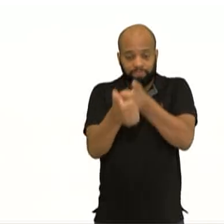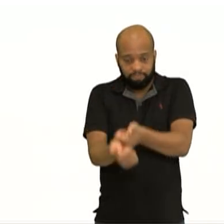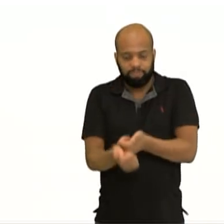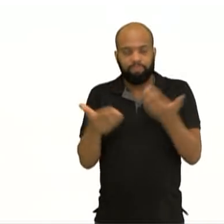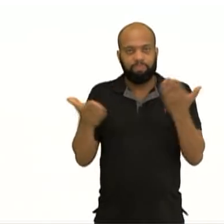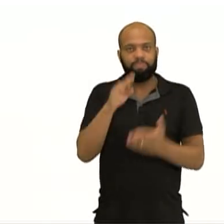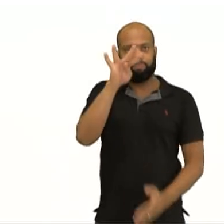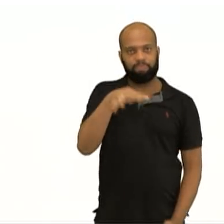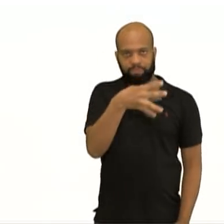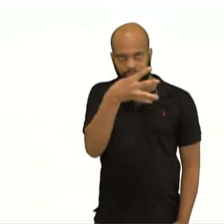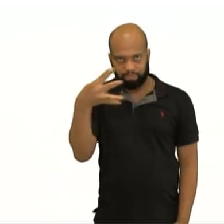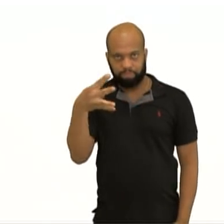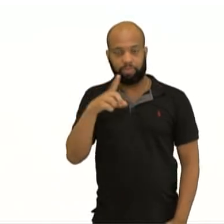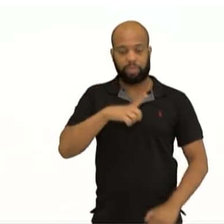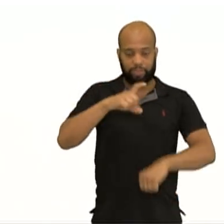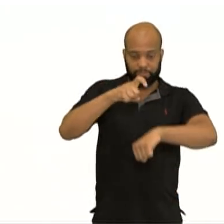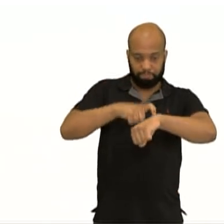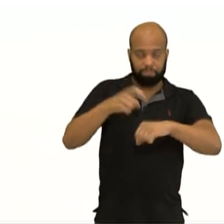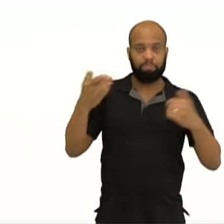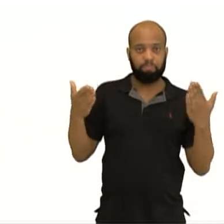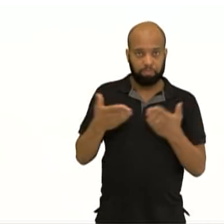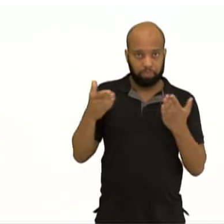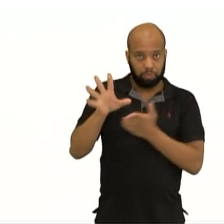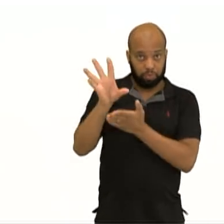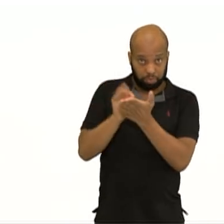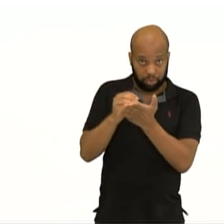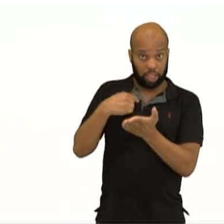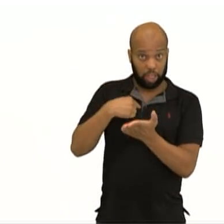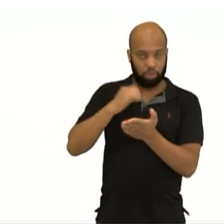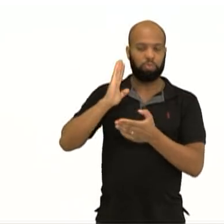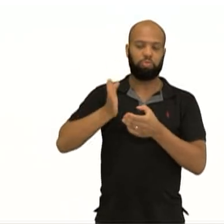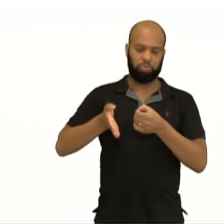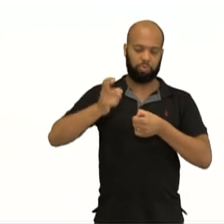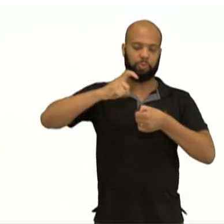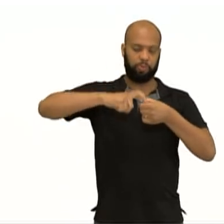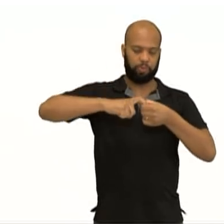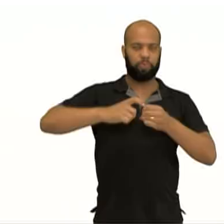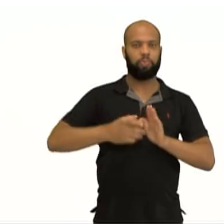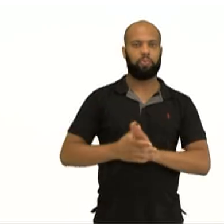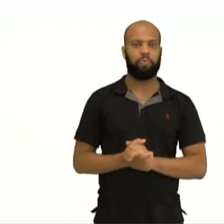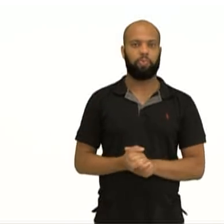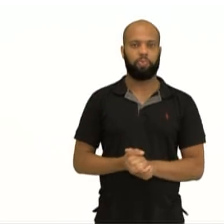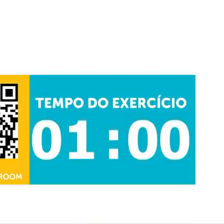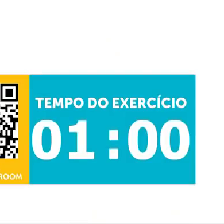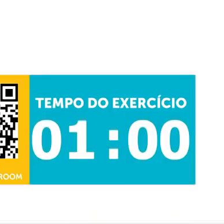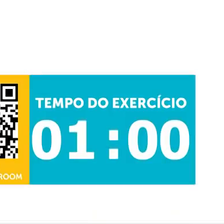tabela. Vou dar um tempo para vocês e a gente já volta.